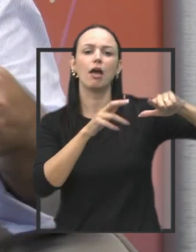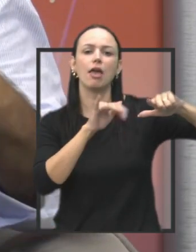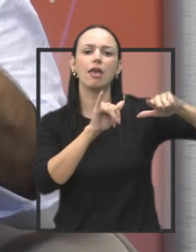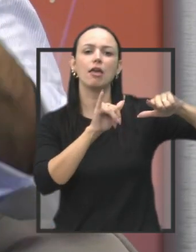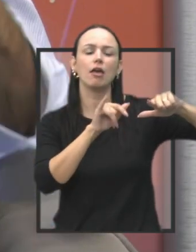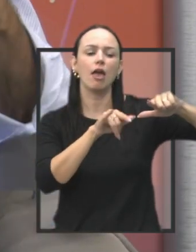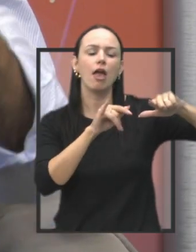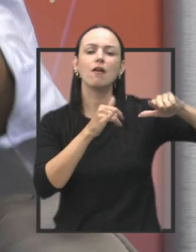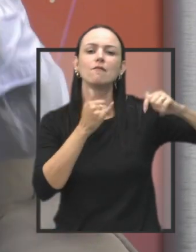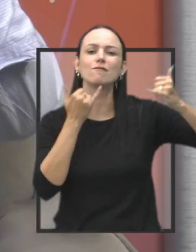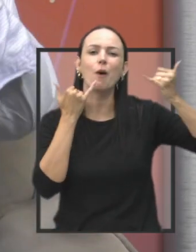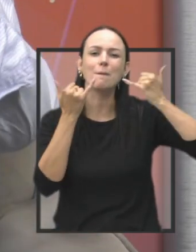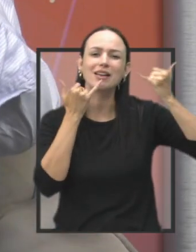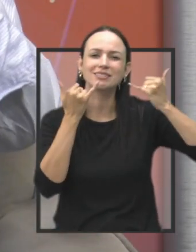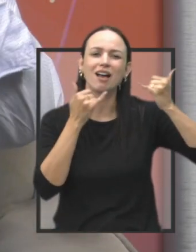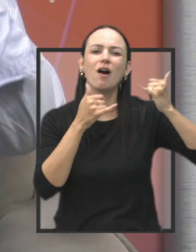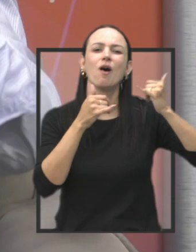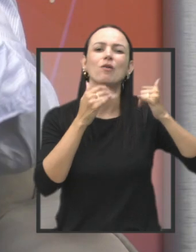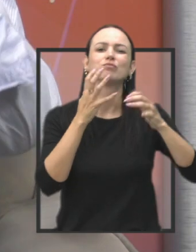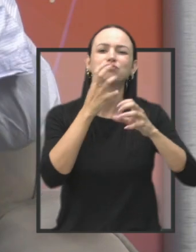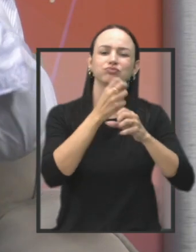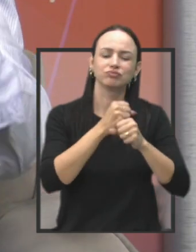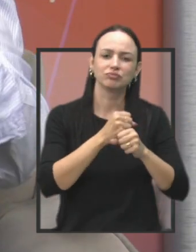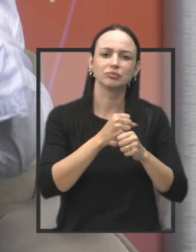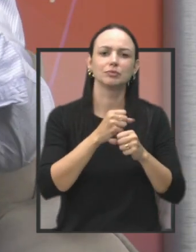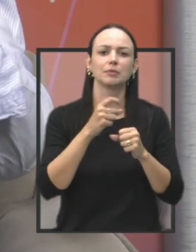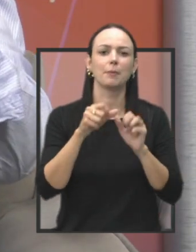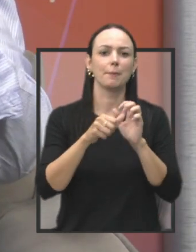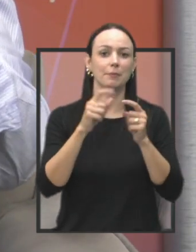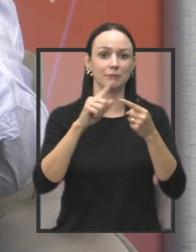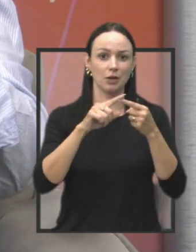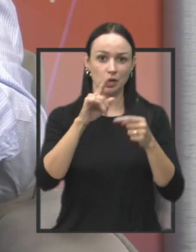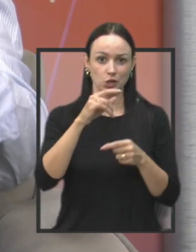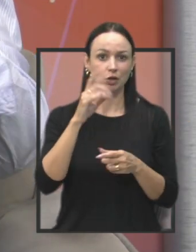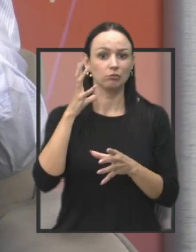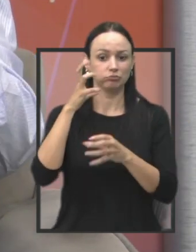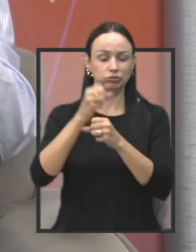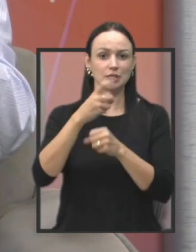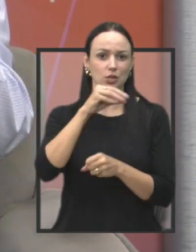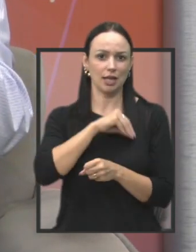se você, no mínimo, primeira regra, recebeu acima de R$